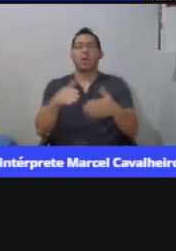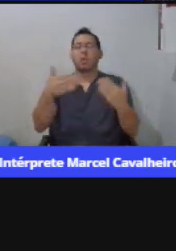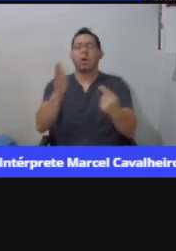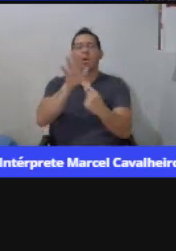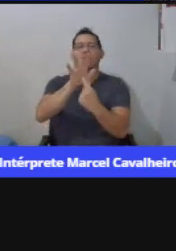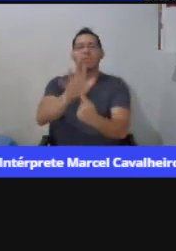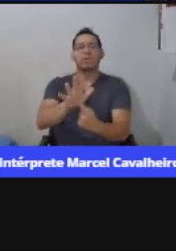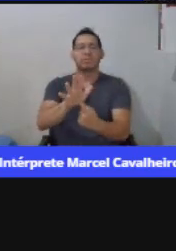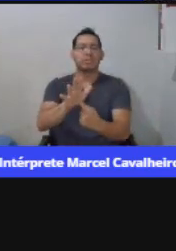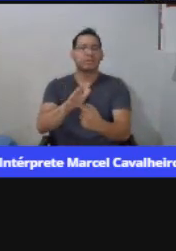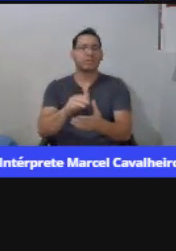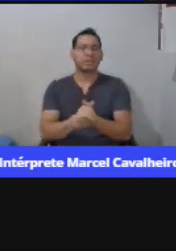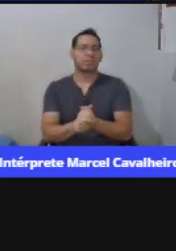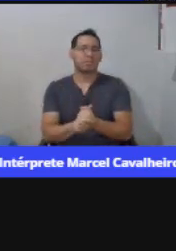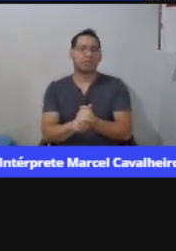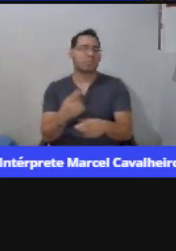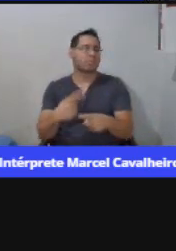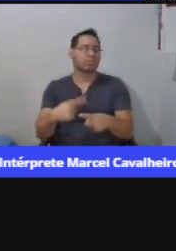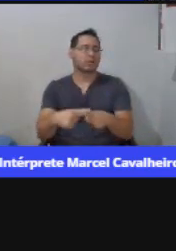justificativa dessa